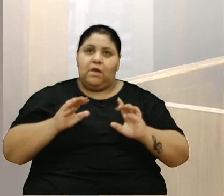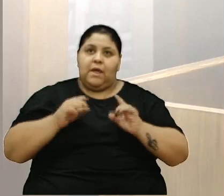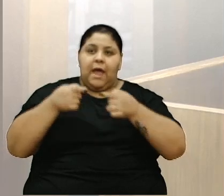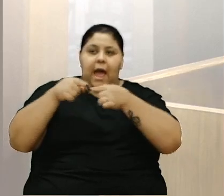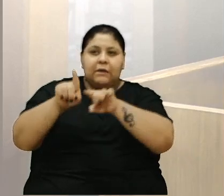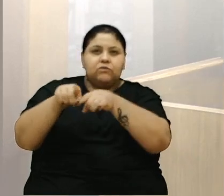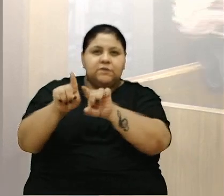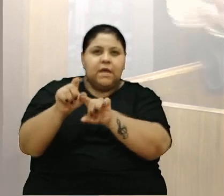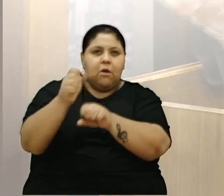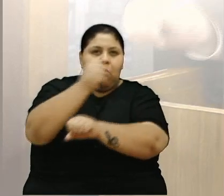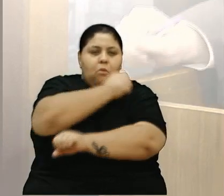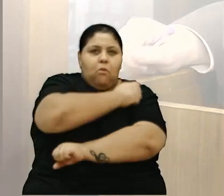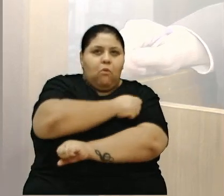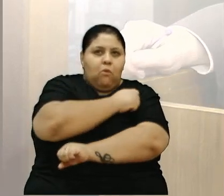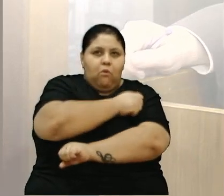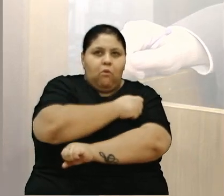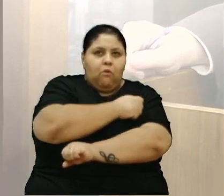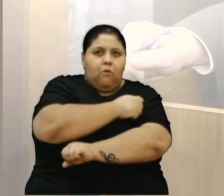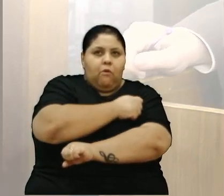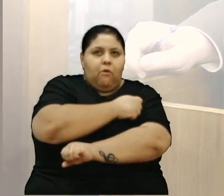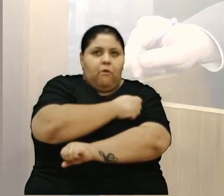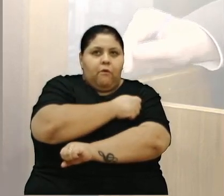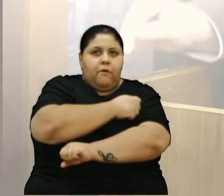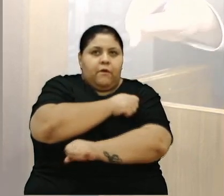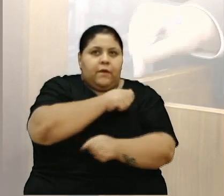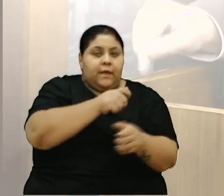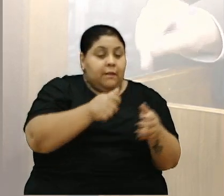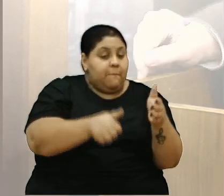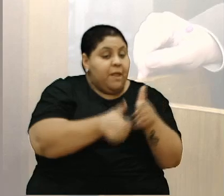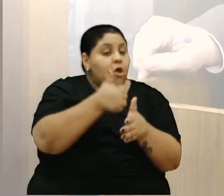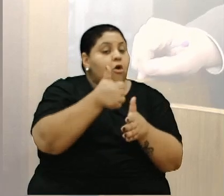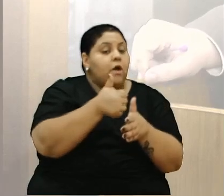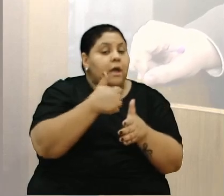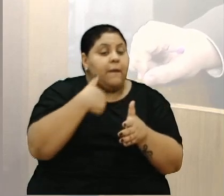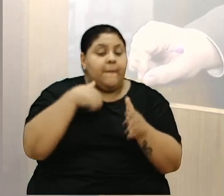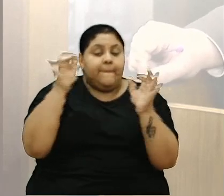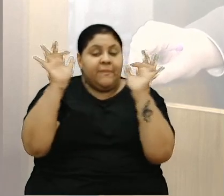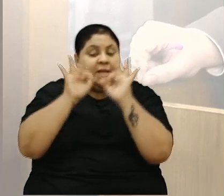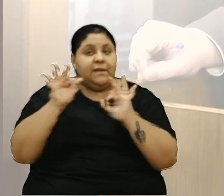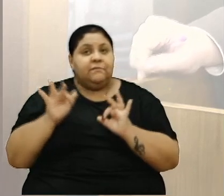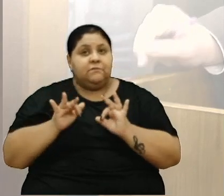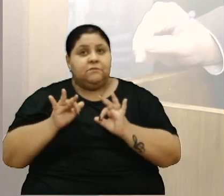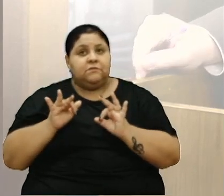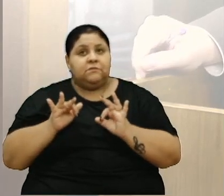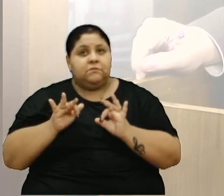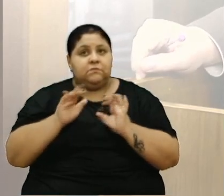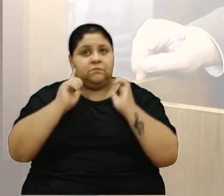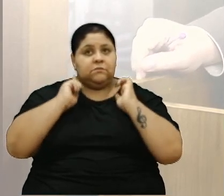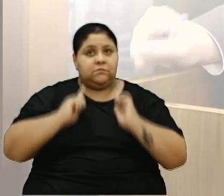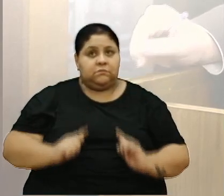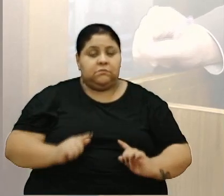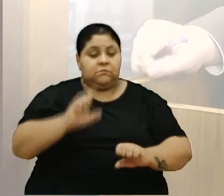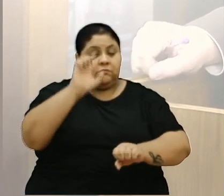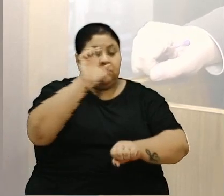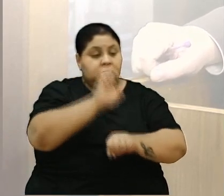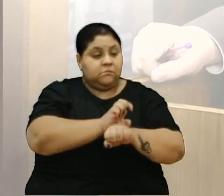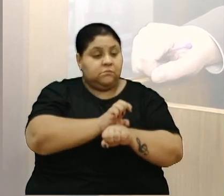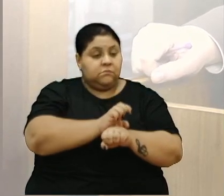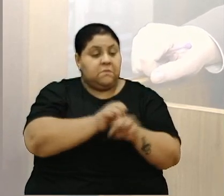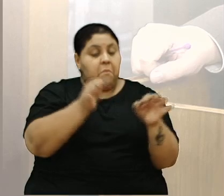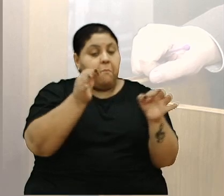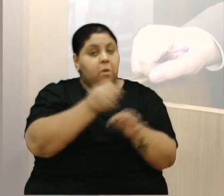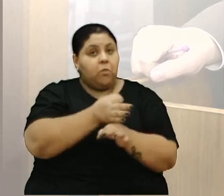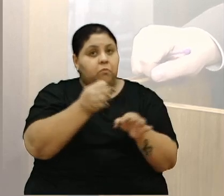Procuro fazer com que ele melhore. E a minha alegria é que o governo do estado seja